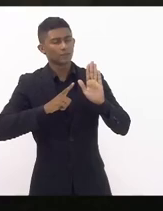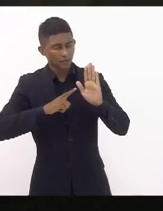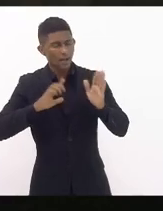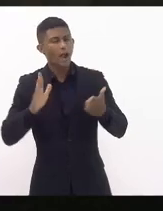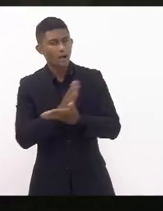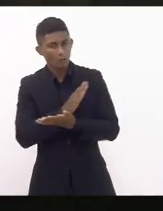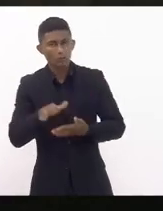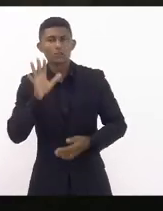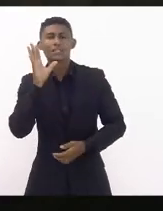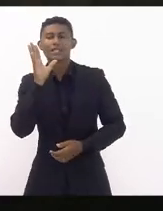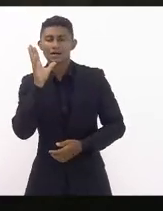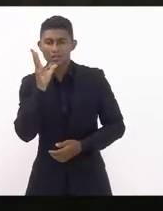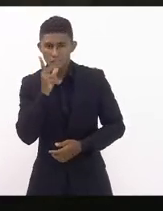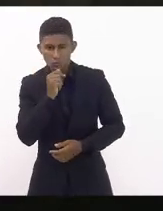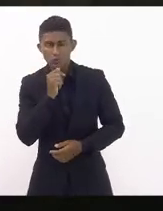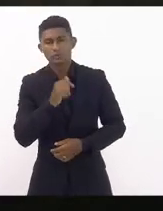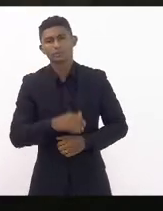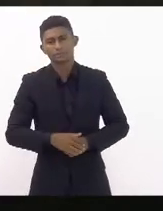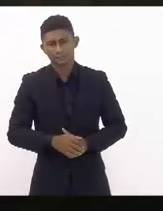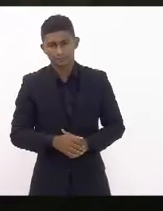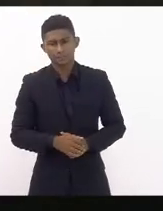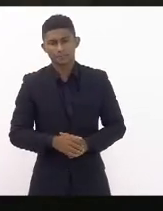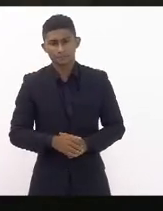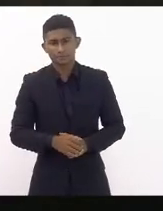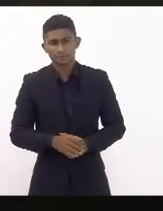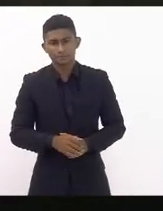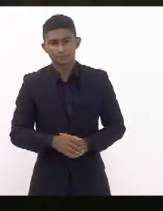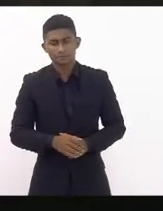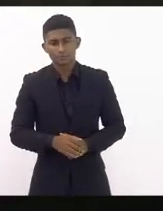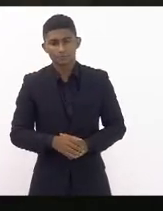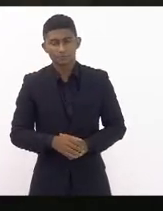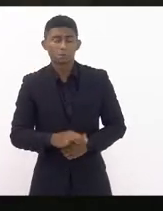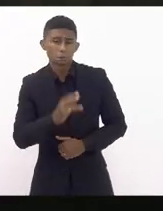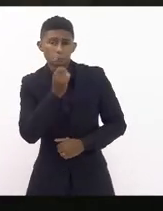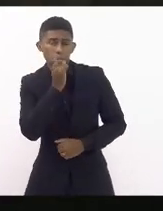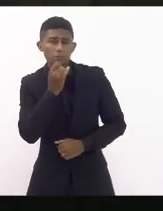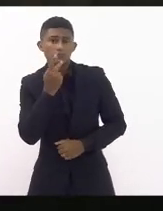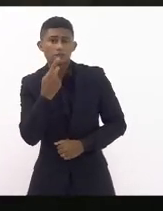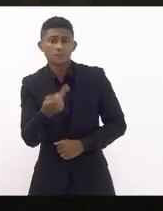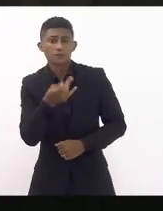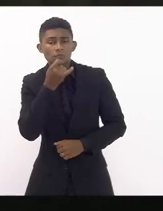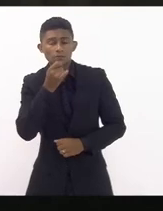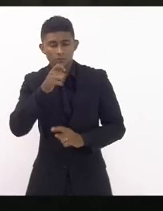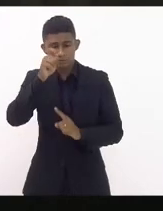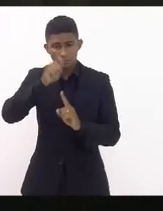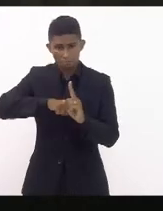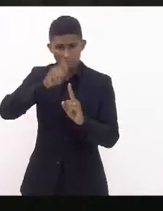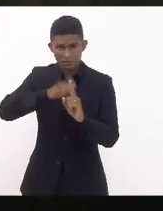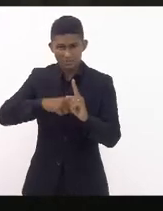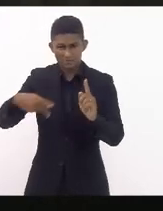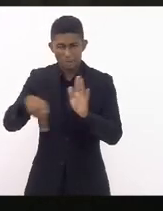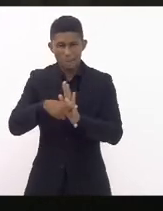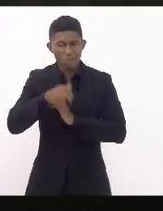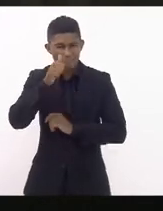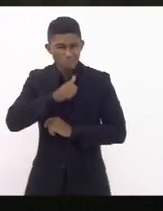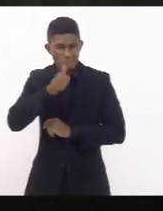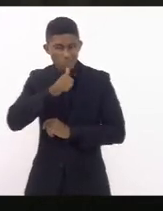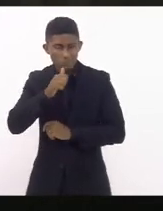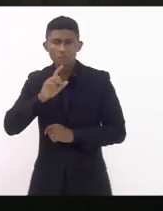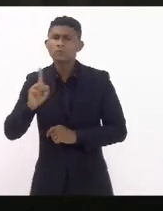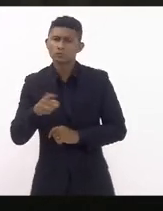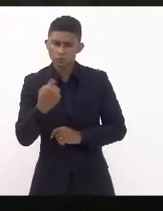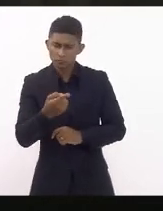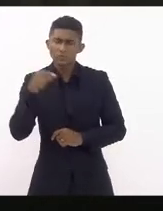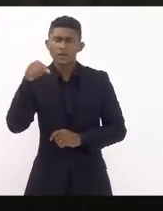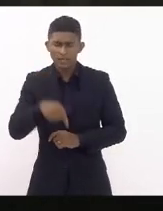tramitar. Tanto é que se a gente pode falar aqui que no mês das mulheres, nós trouxemos